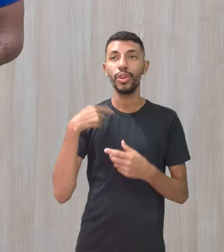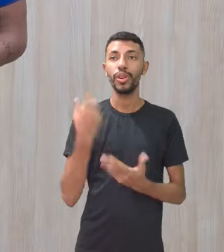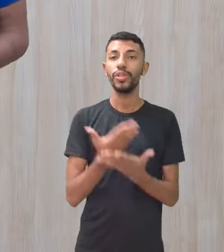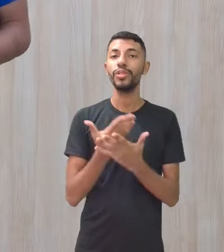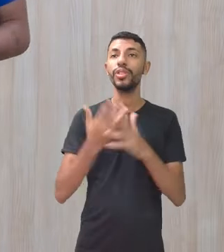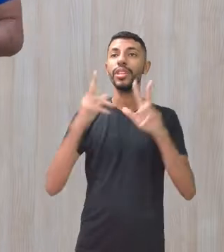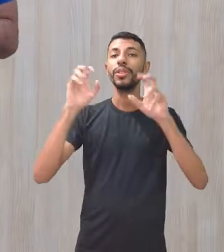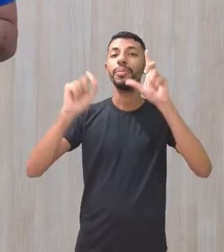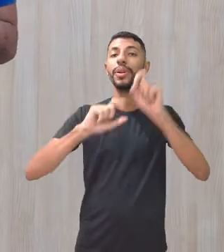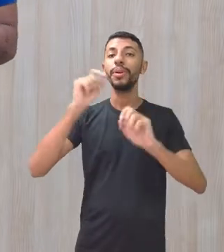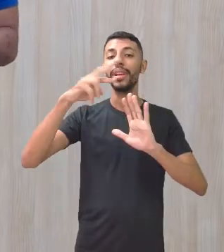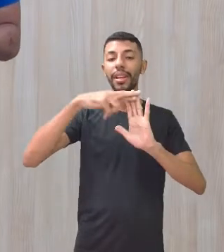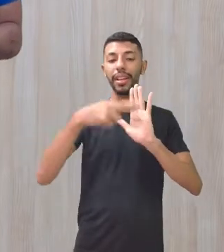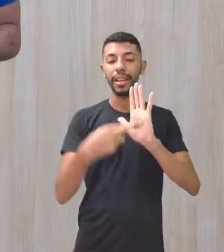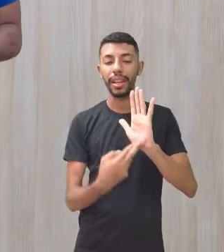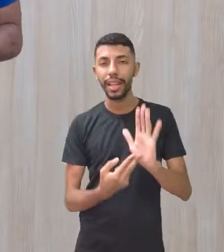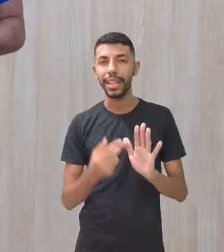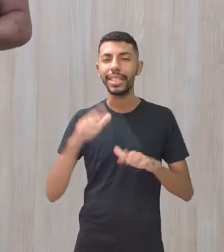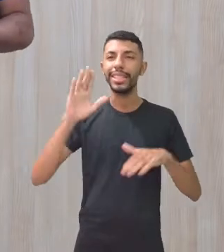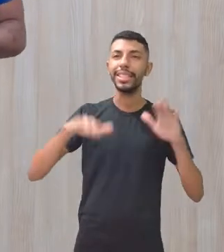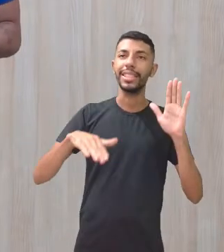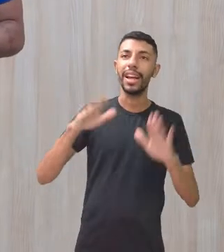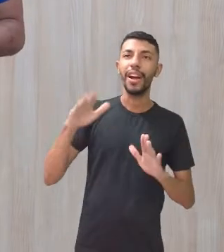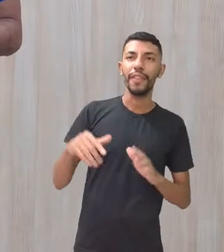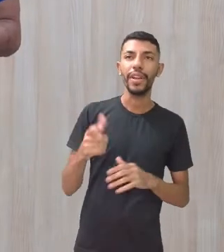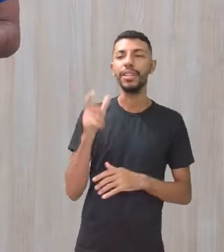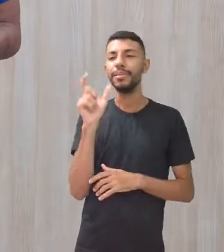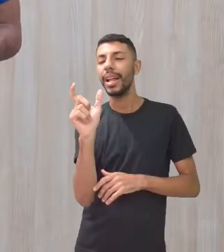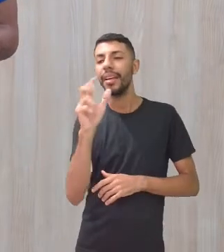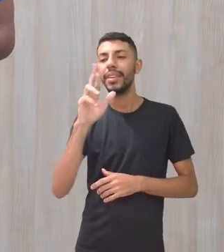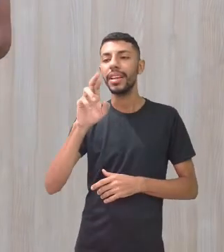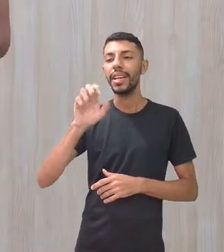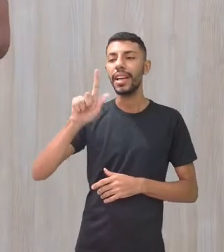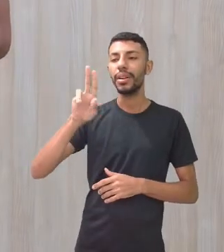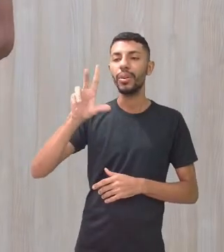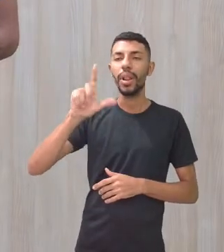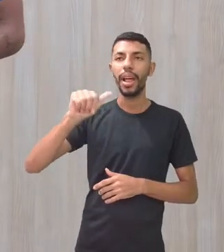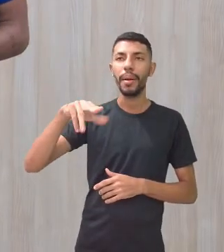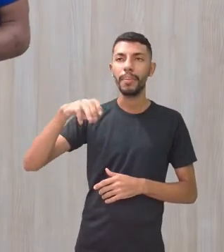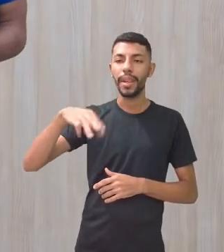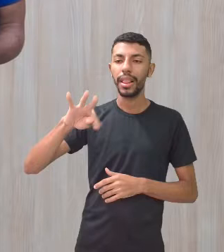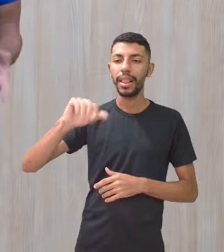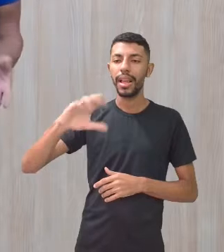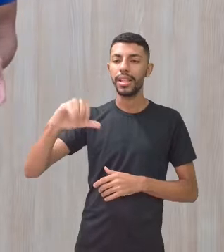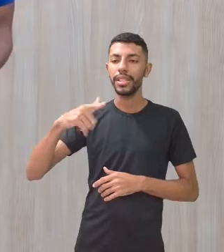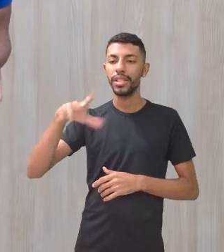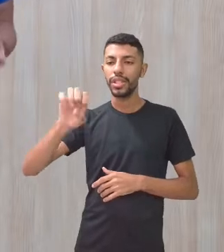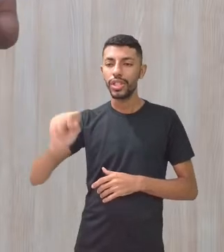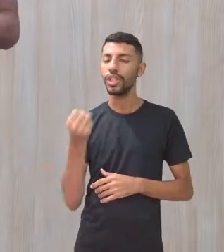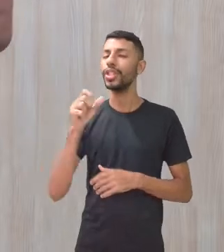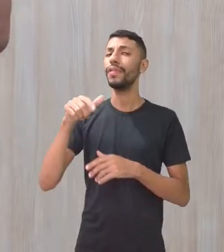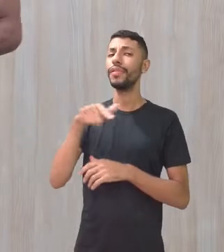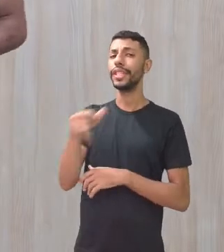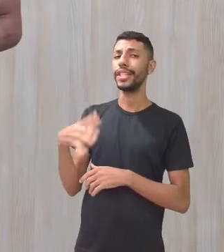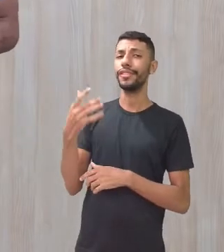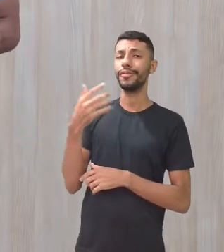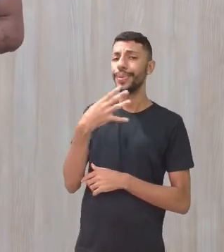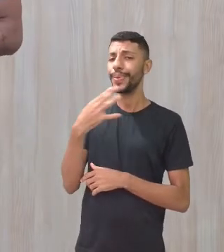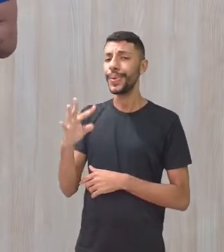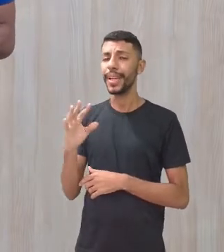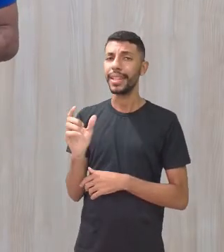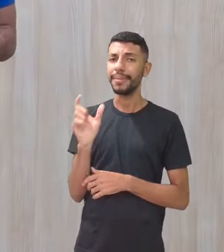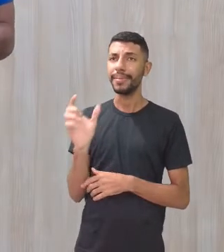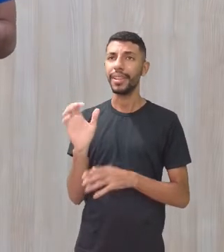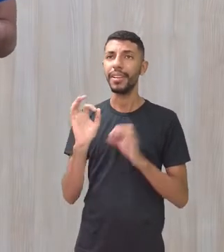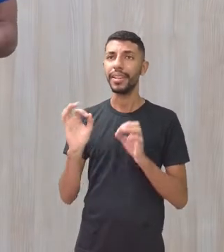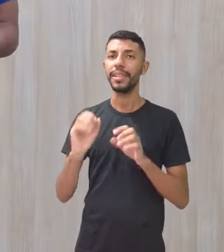regulamentações, né? Então talvez seja um nome que vocês não escutem com muita frequência ou escutem em outros contextos. E aí